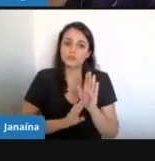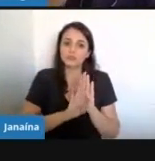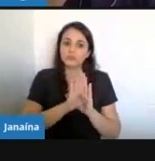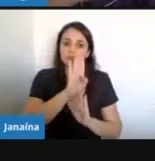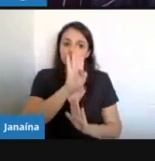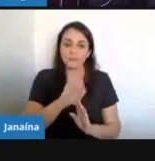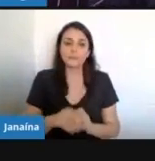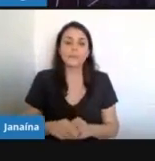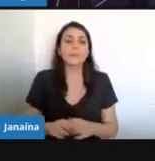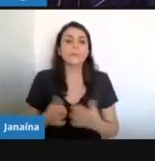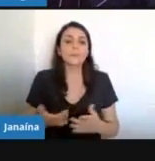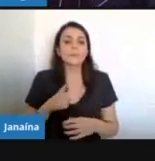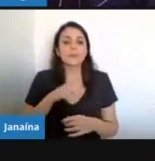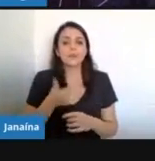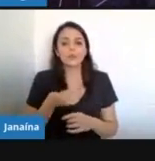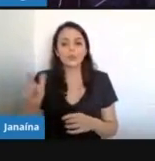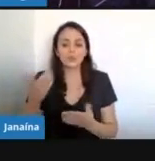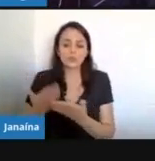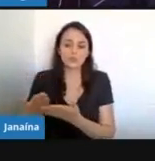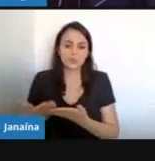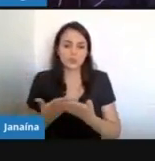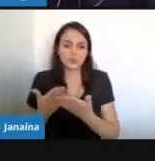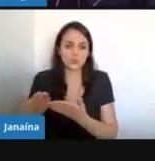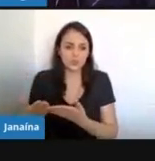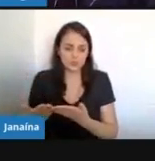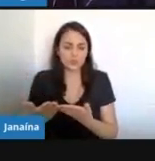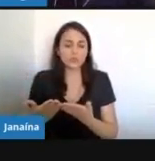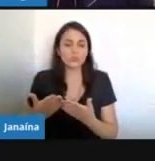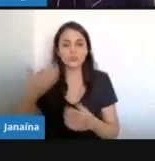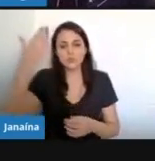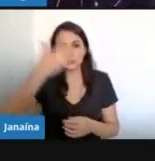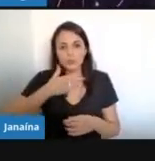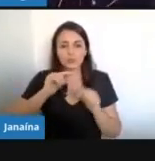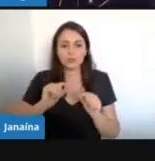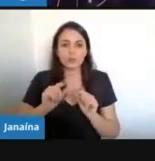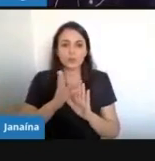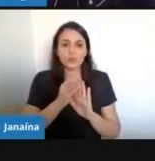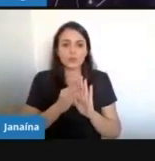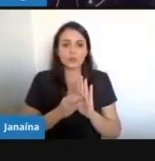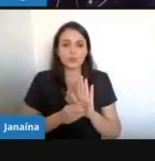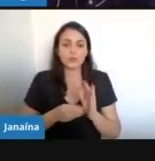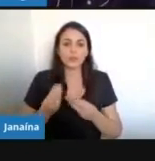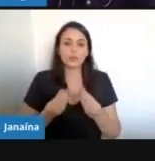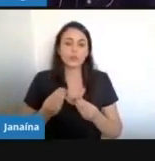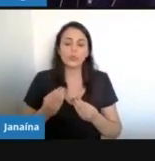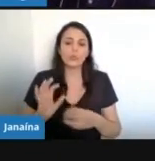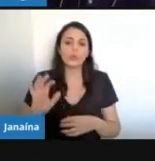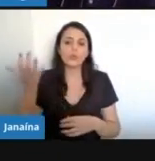Aqui nós temos um outro estudo que apresenta alguns dados em relação à tendência da